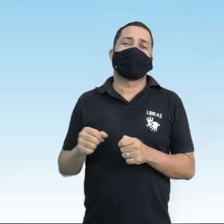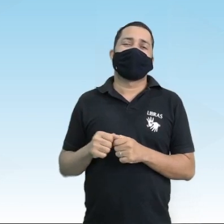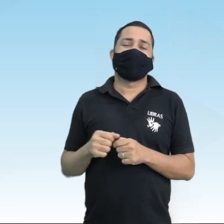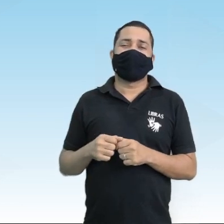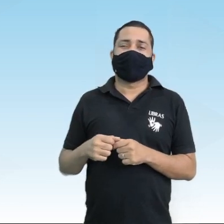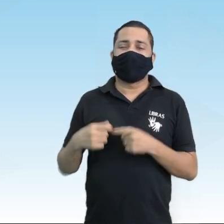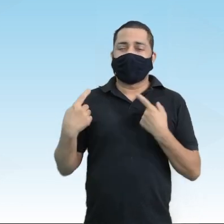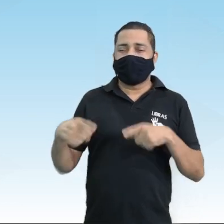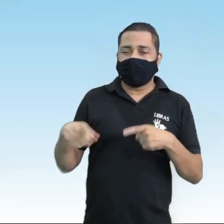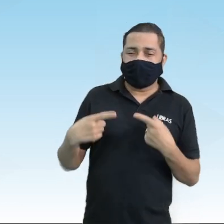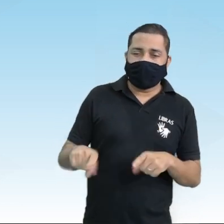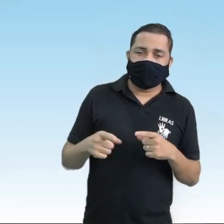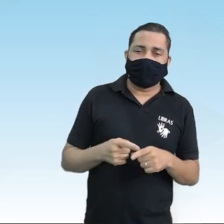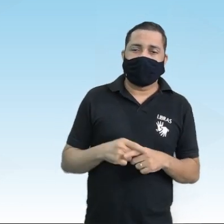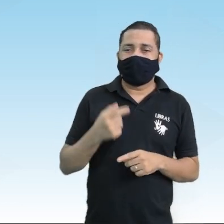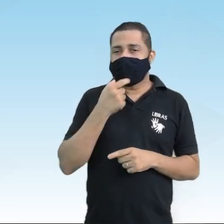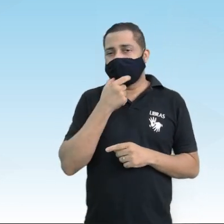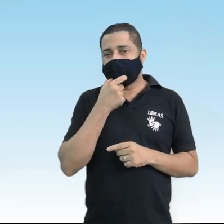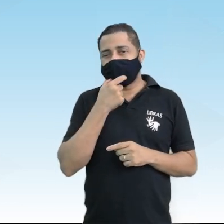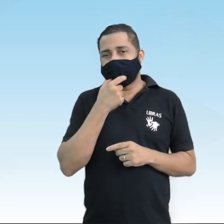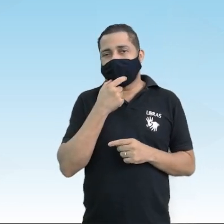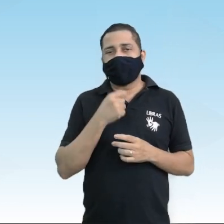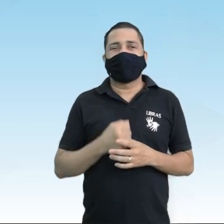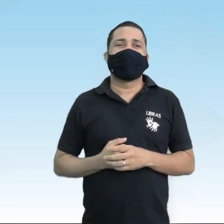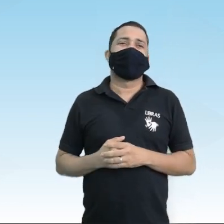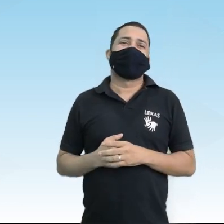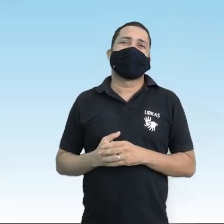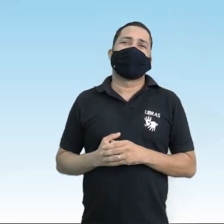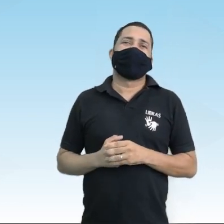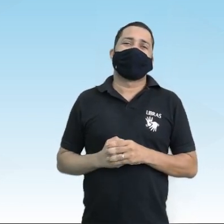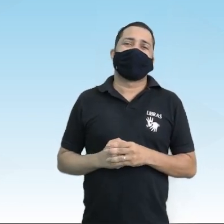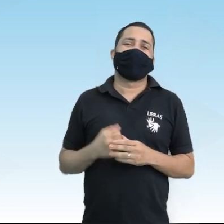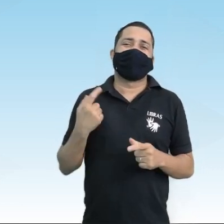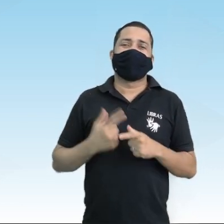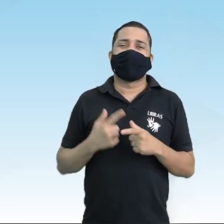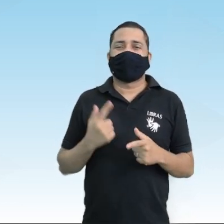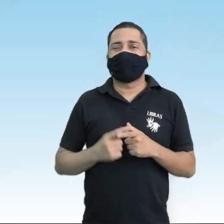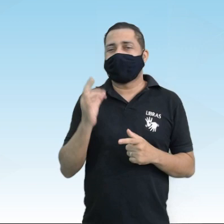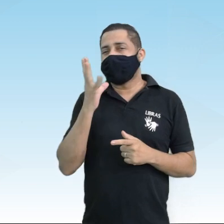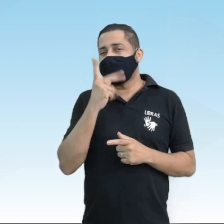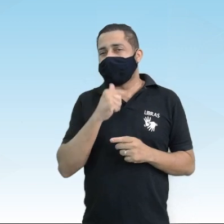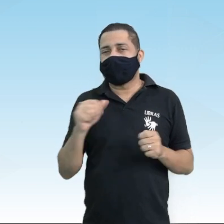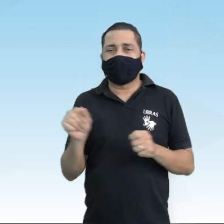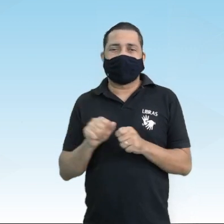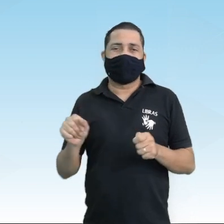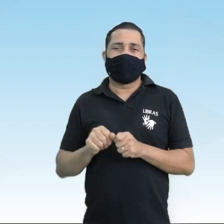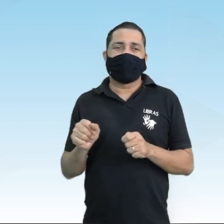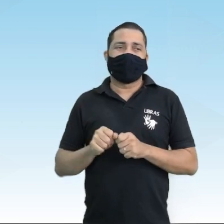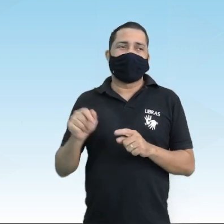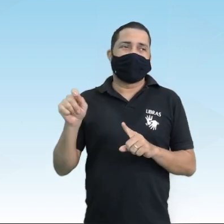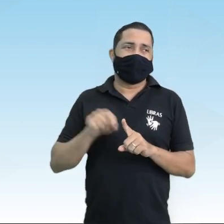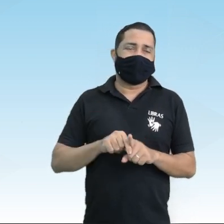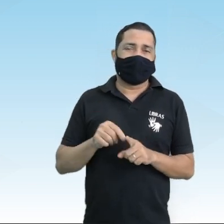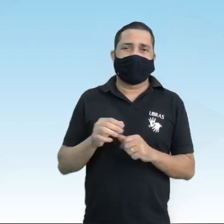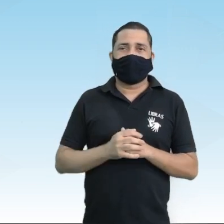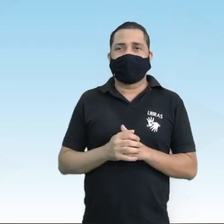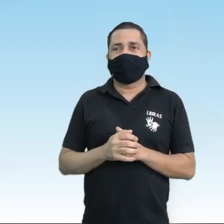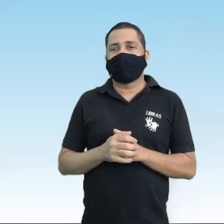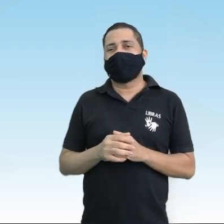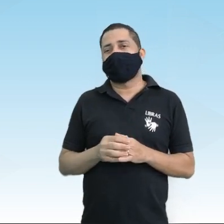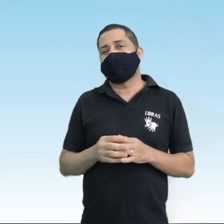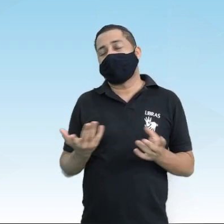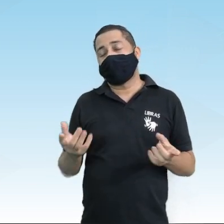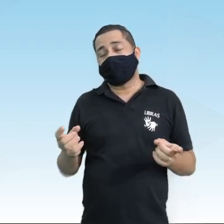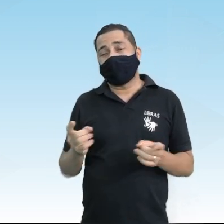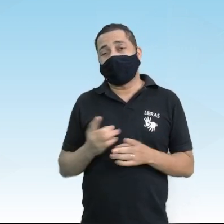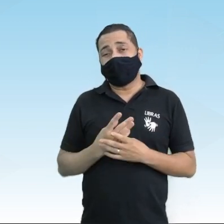na época pela Inglaterra, que era o maior parceiro comercial brasileiro, porque ele demorou demais a fazer leis que acabassem